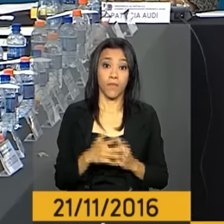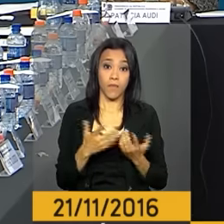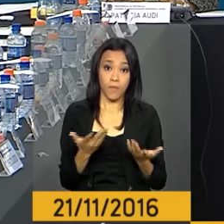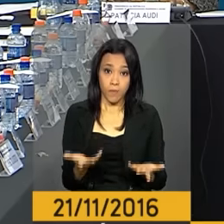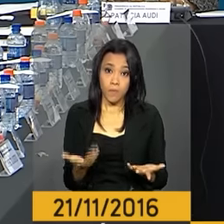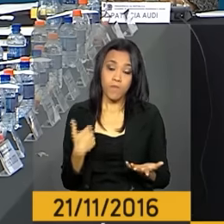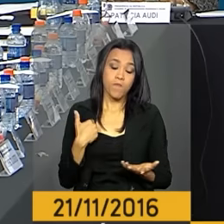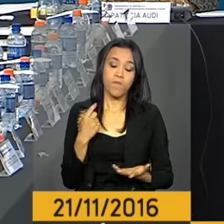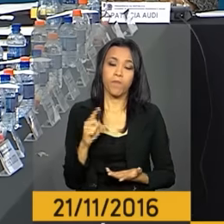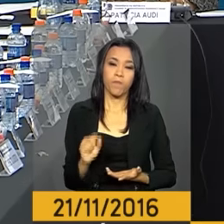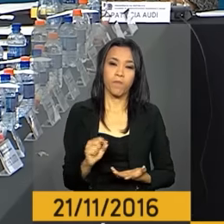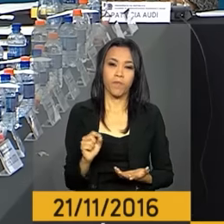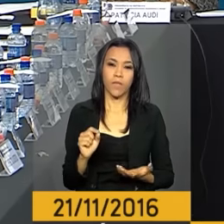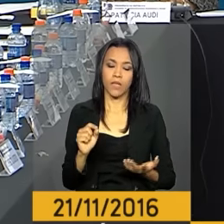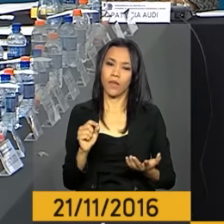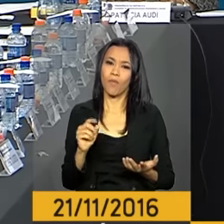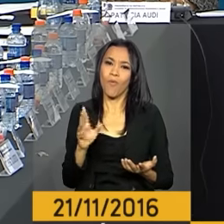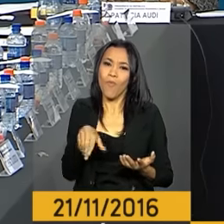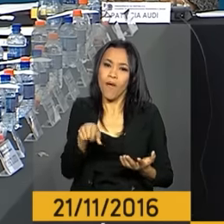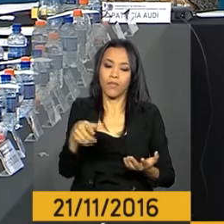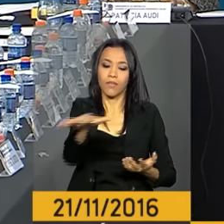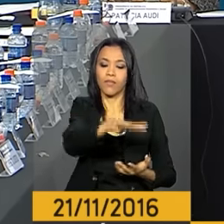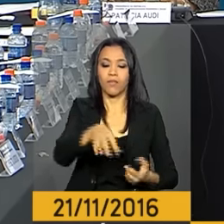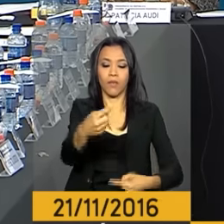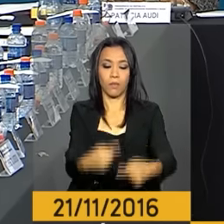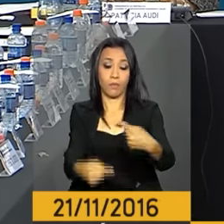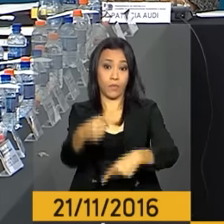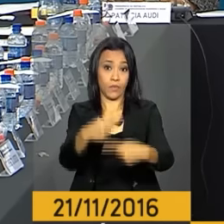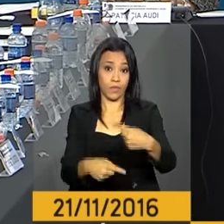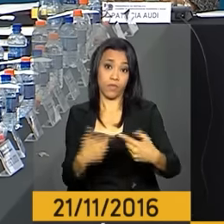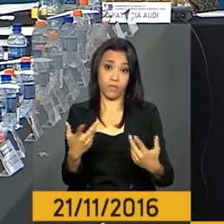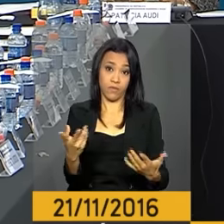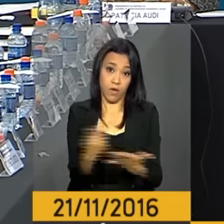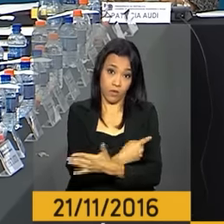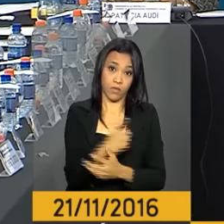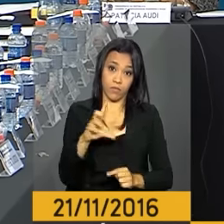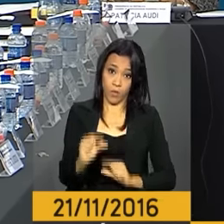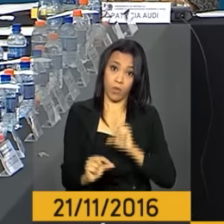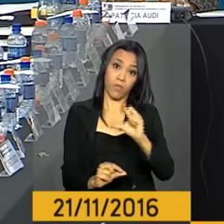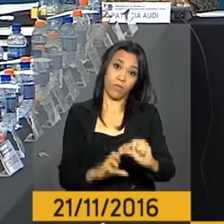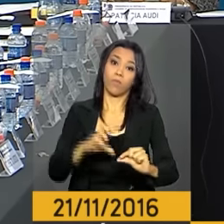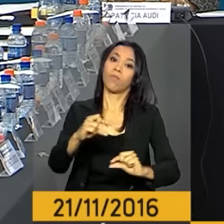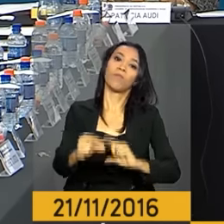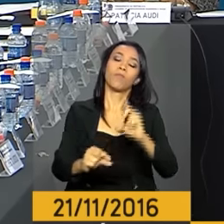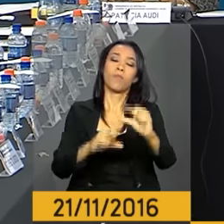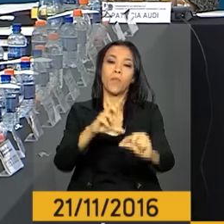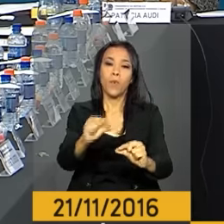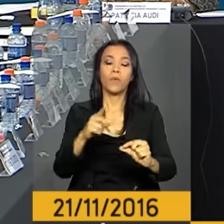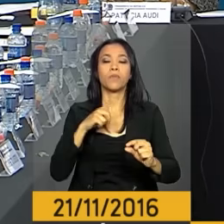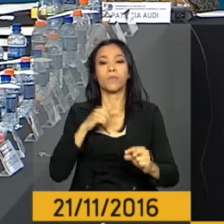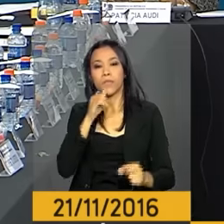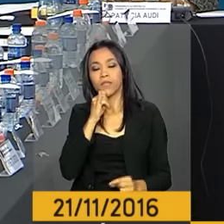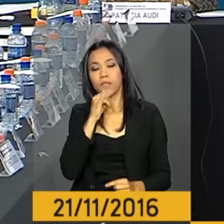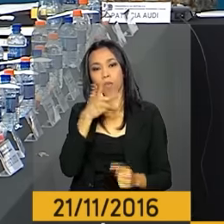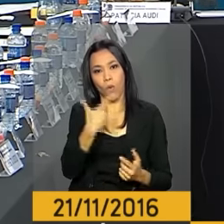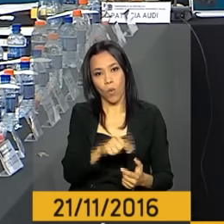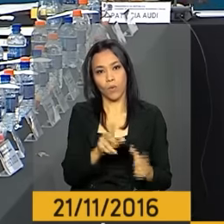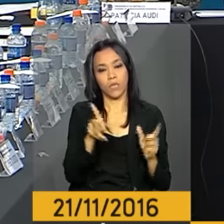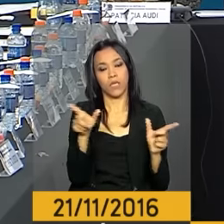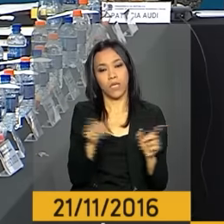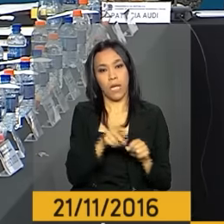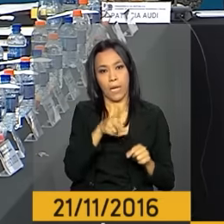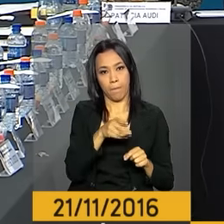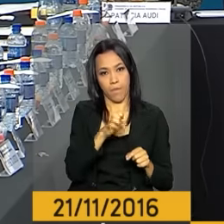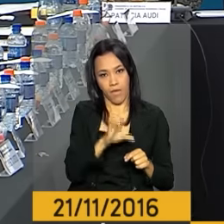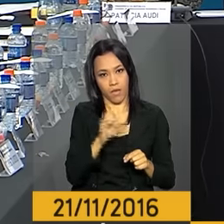colocação de natureza política, elas vão ser feitas pouco a pouco. Estamos esgotando a PEC do teto dos gastos,